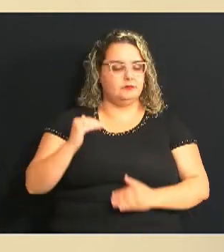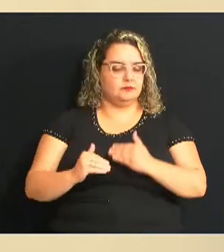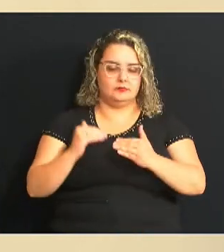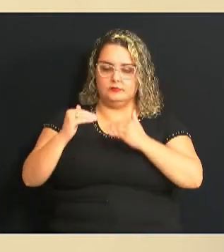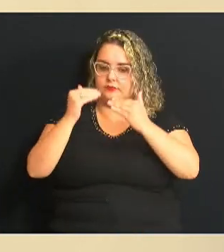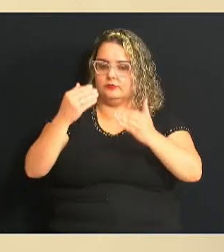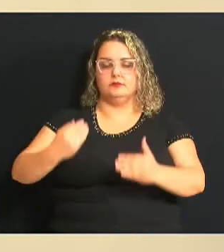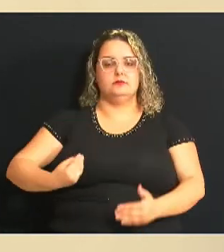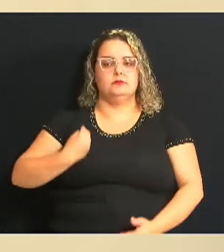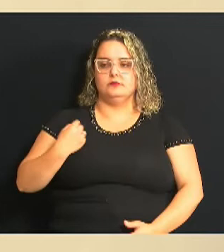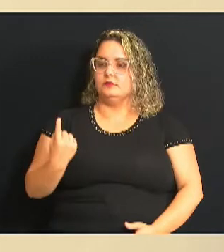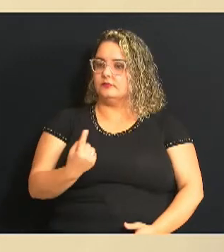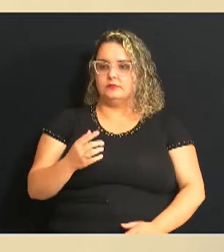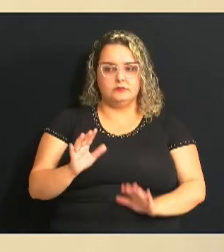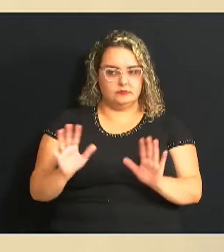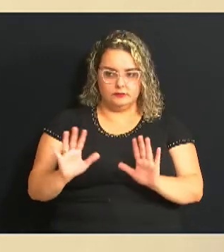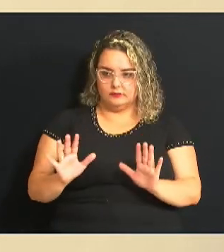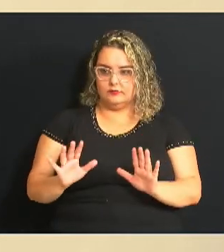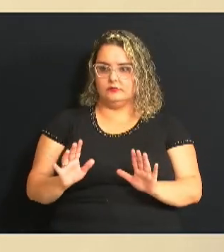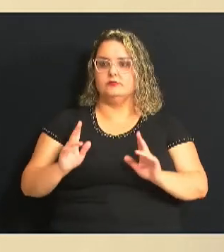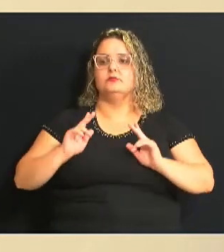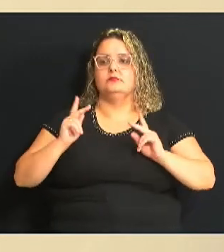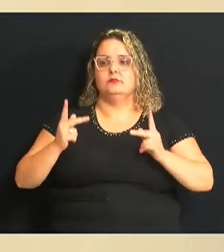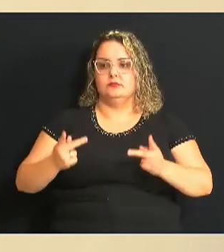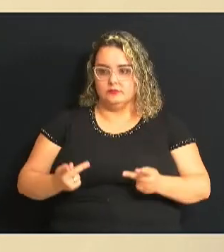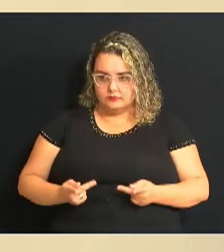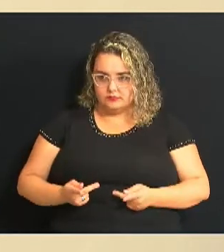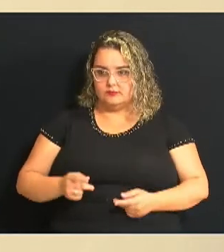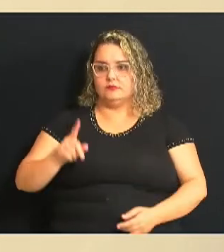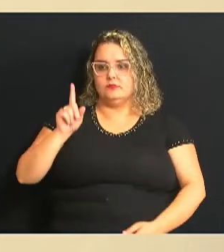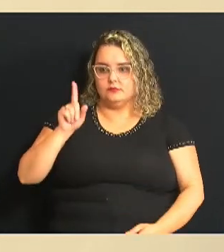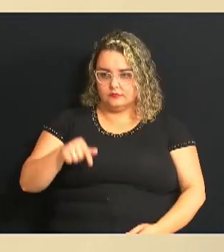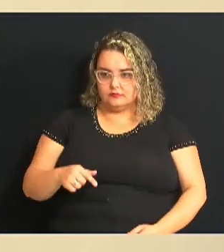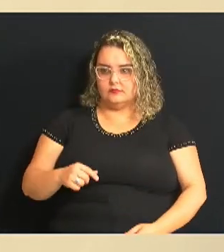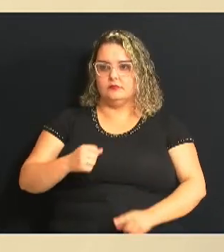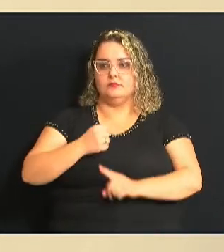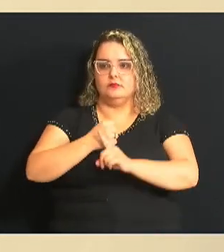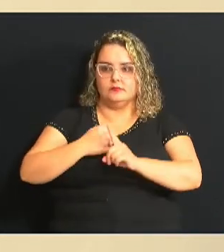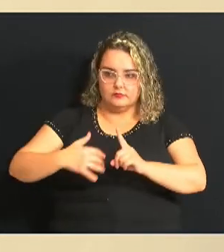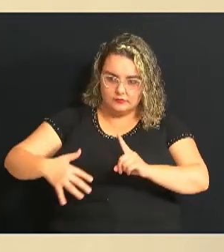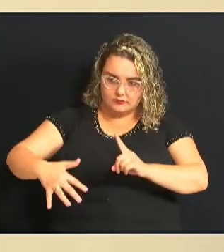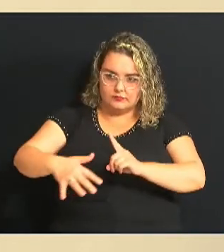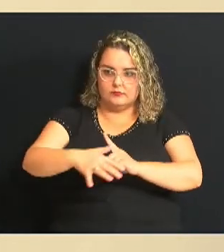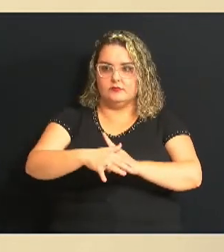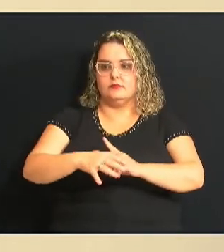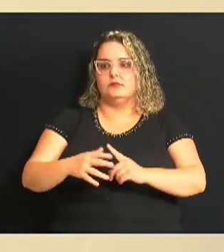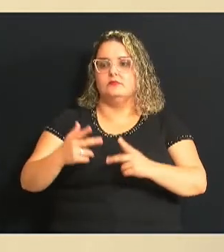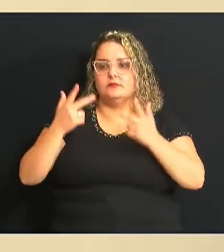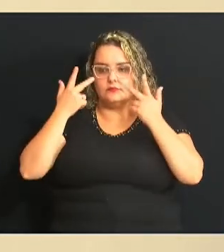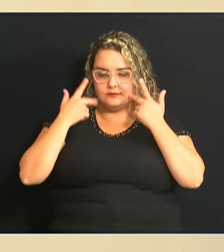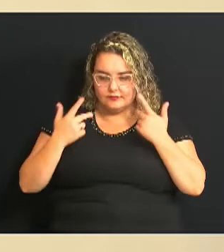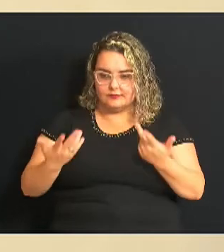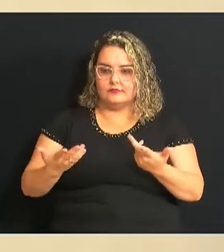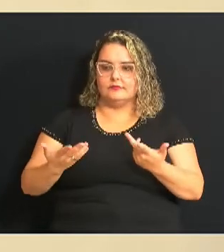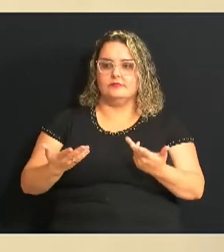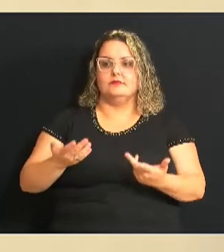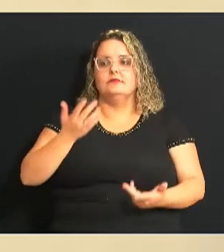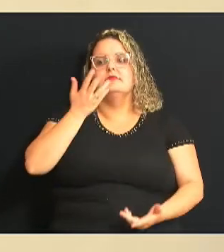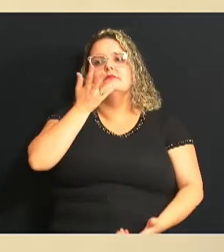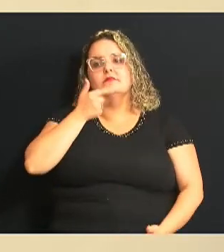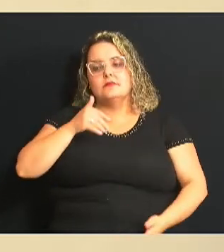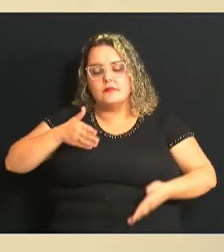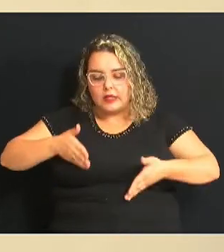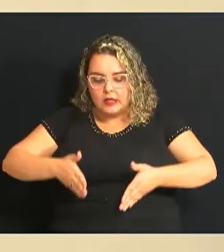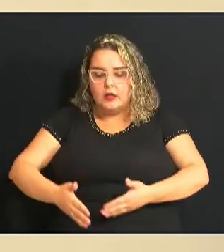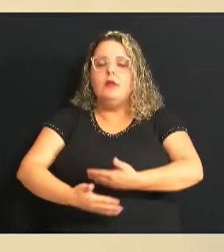vida sozinho. O ser humano, ele é um ser social por natureza. Uma criança, quando nasce, ela